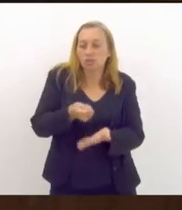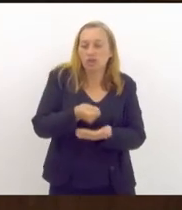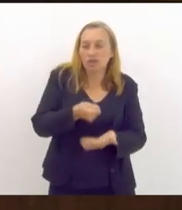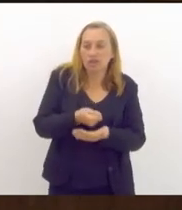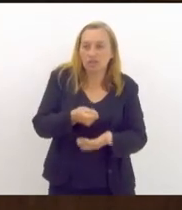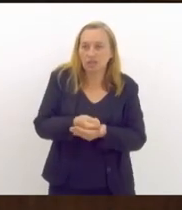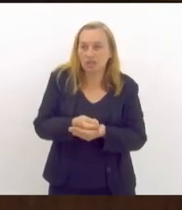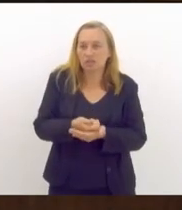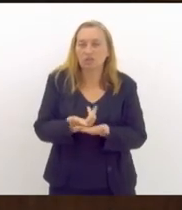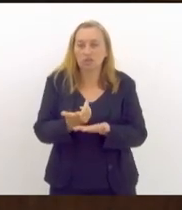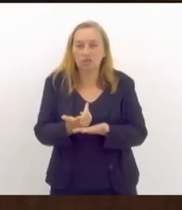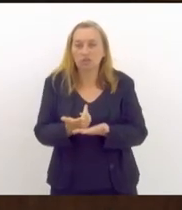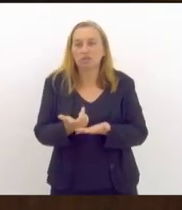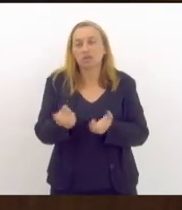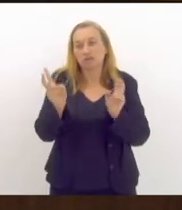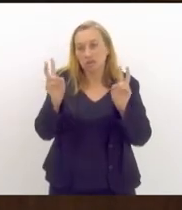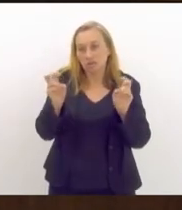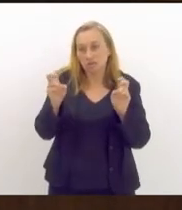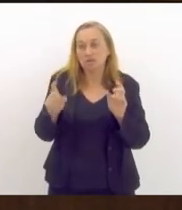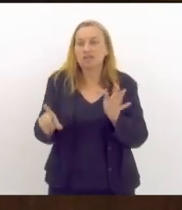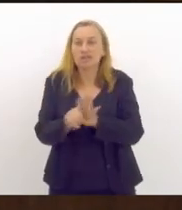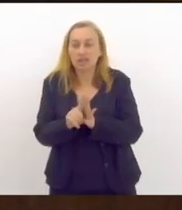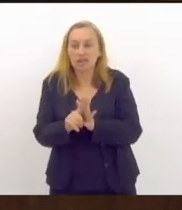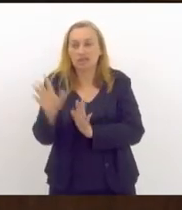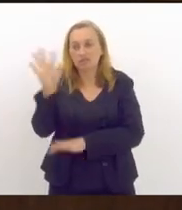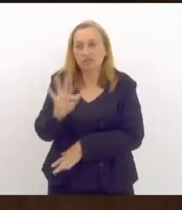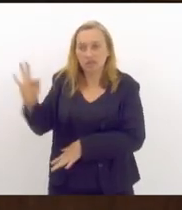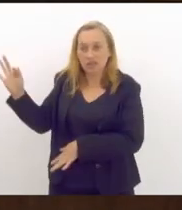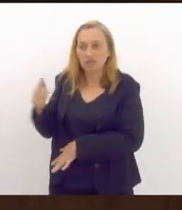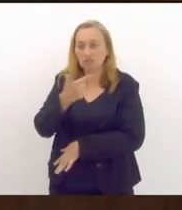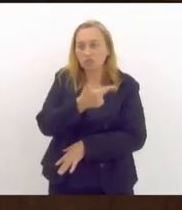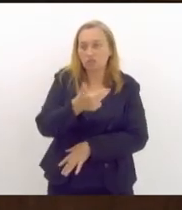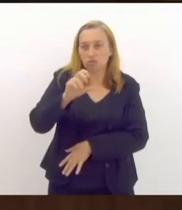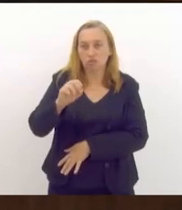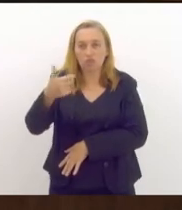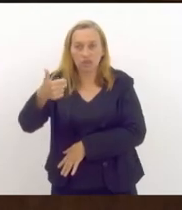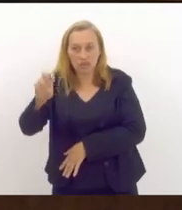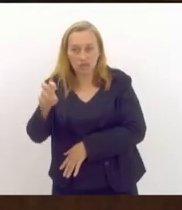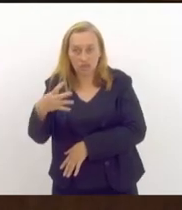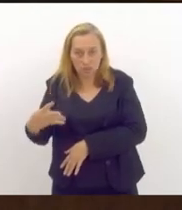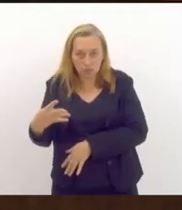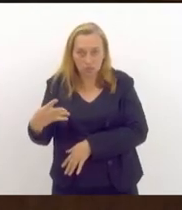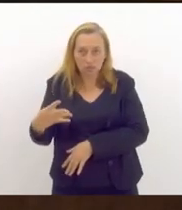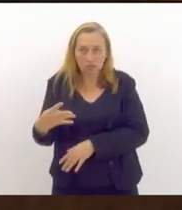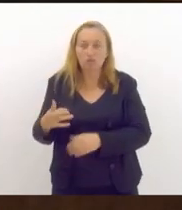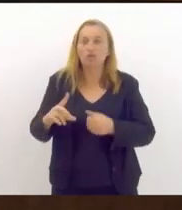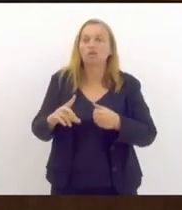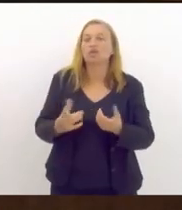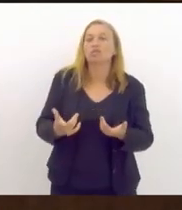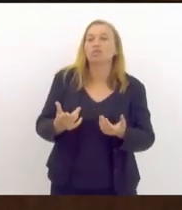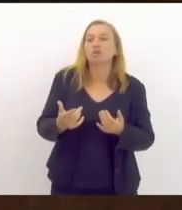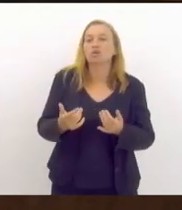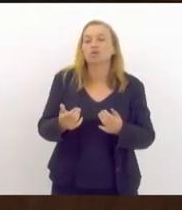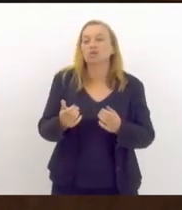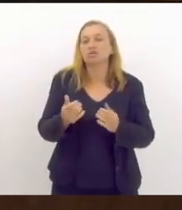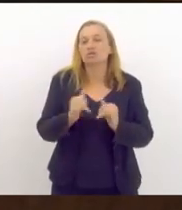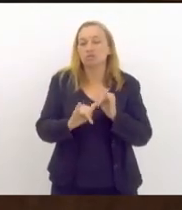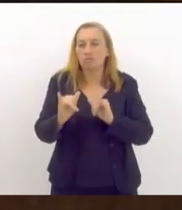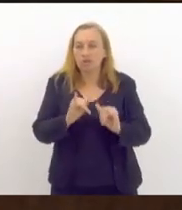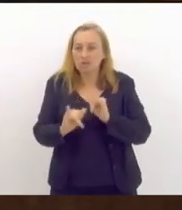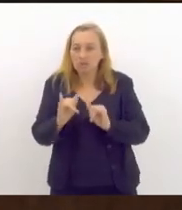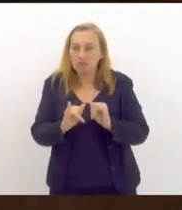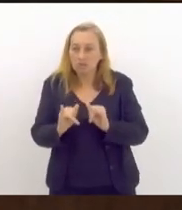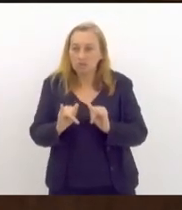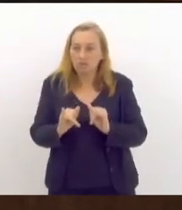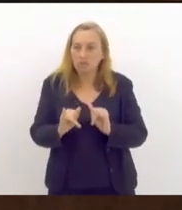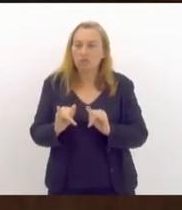desse procedimento e essa lei federal de 2014 foi sucedido por uma nota técnica do Ministério da Saúde da Coordenadoria